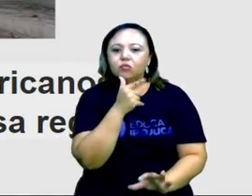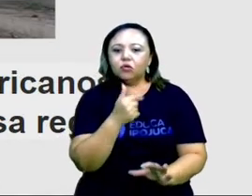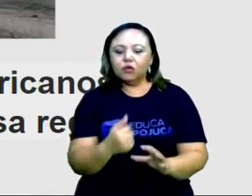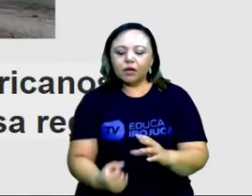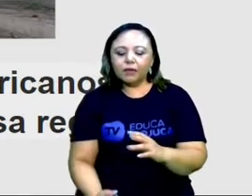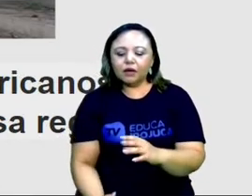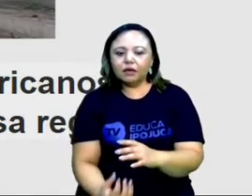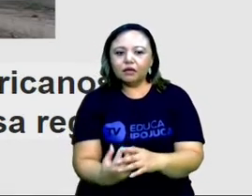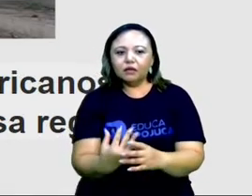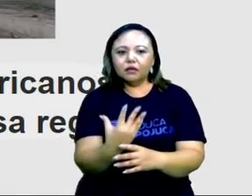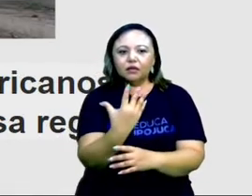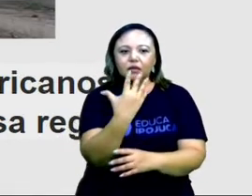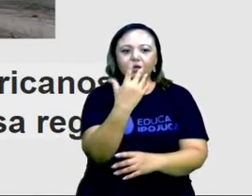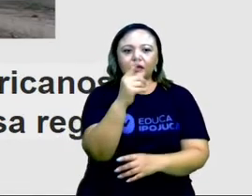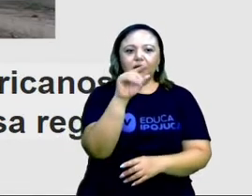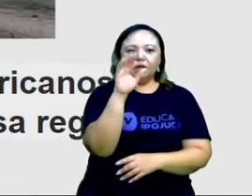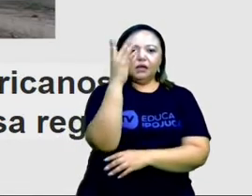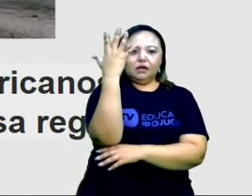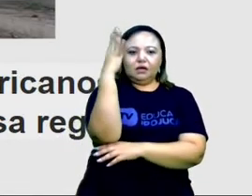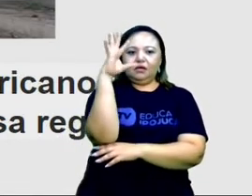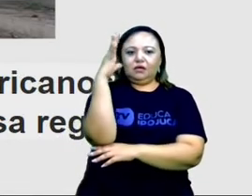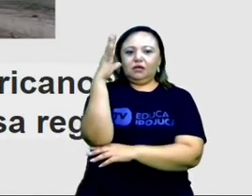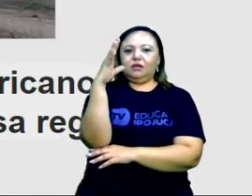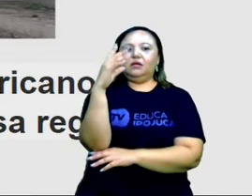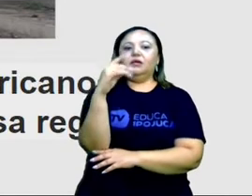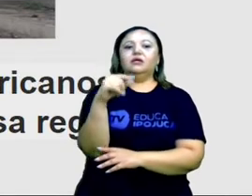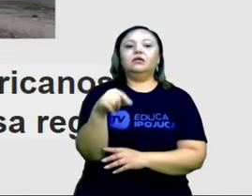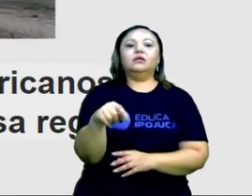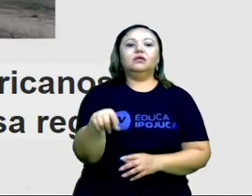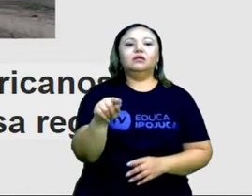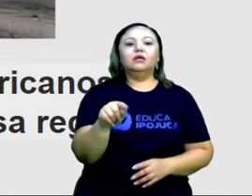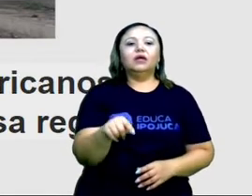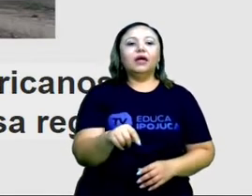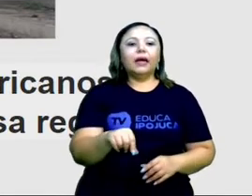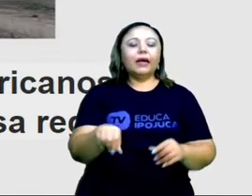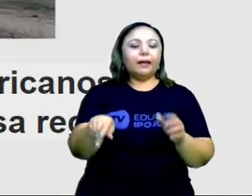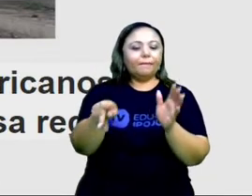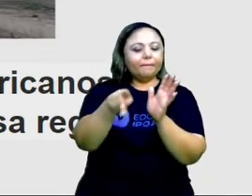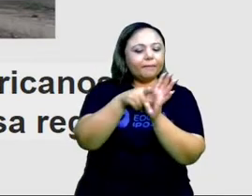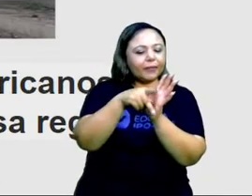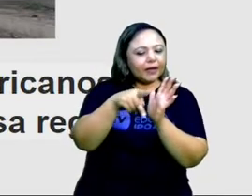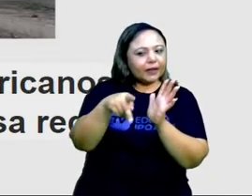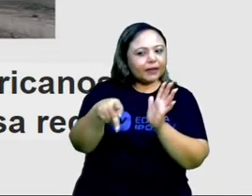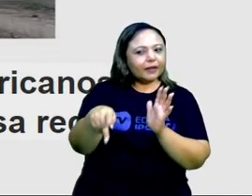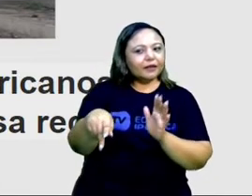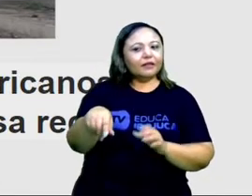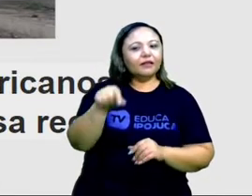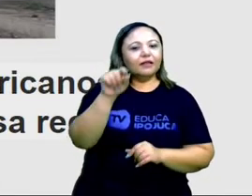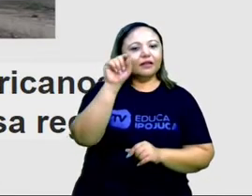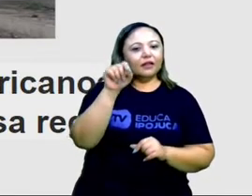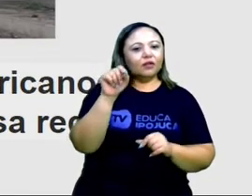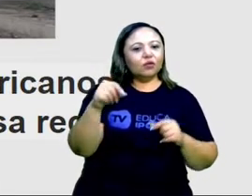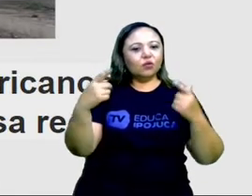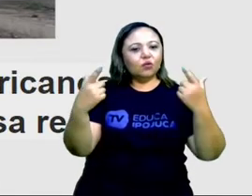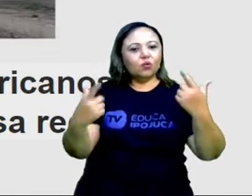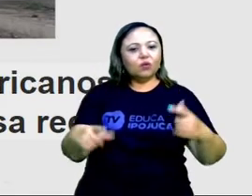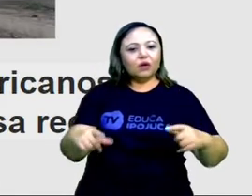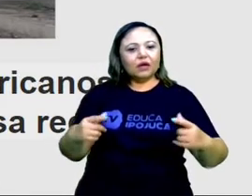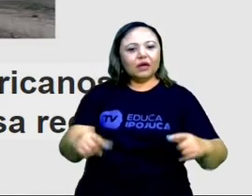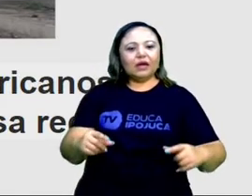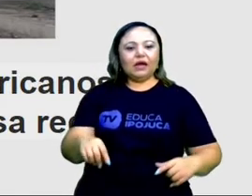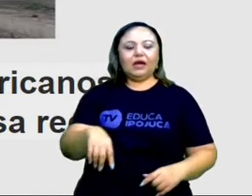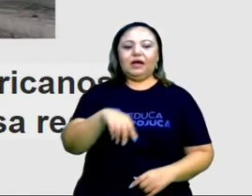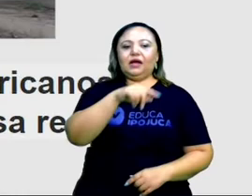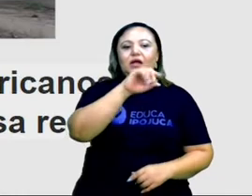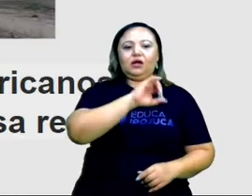anos. Essa árvore aqui, ela é de Nossa Senhora do Ó. Mais ou menos ela tem 400